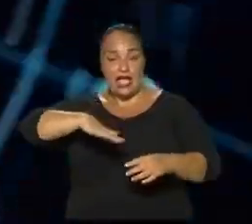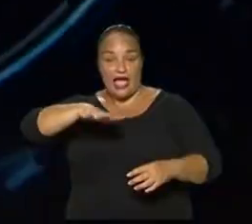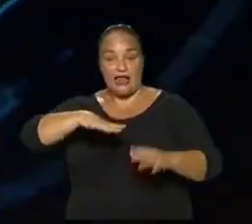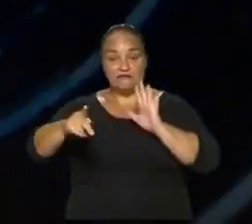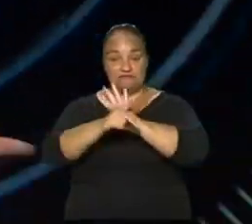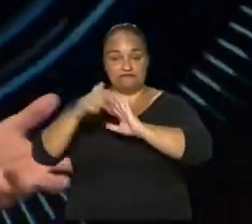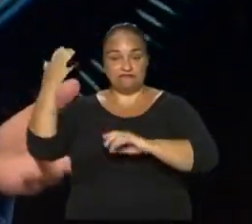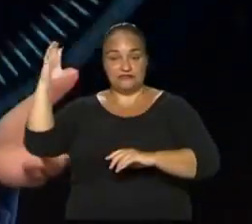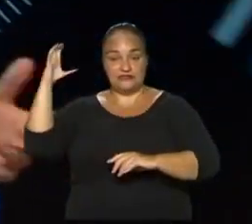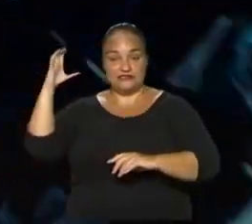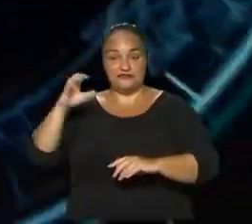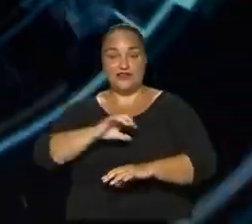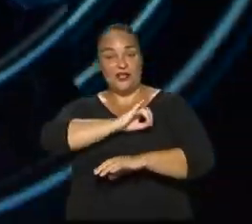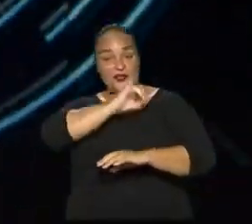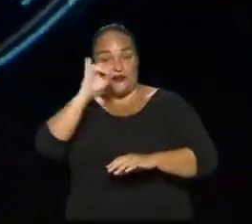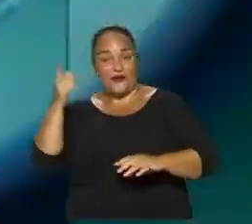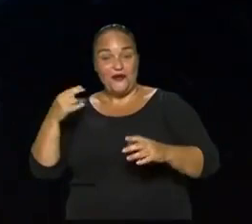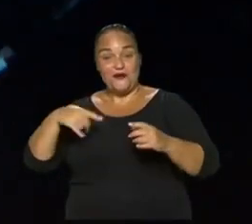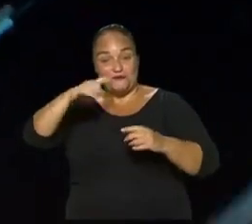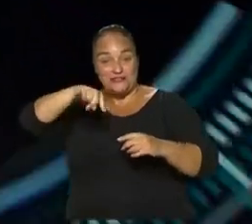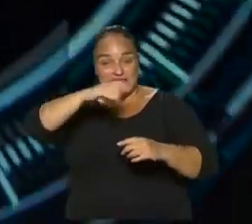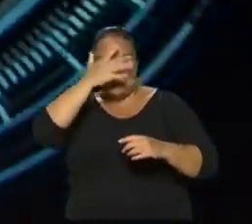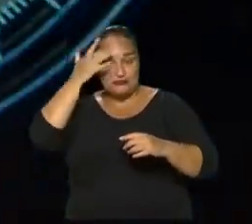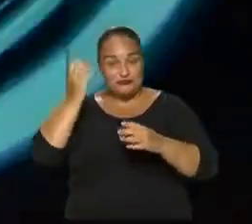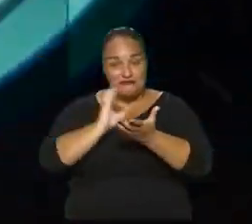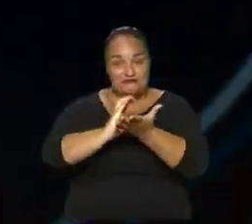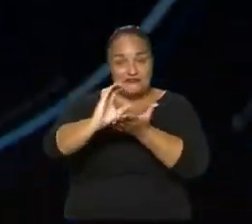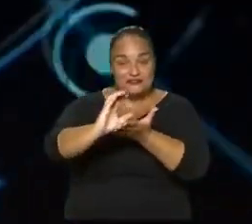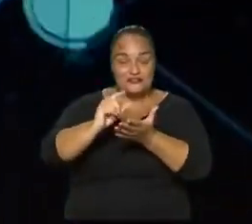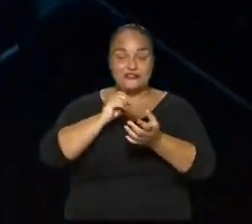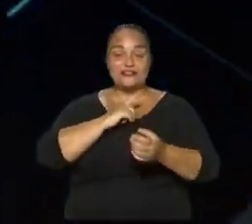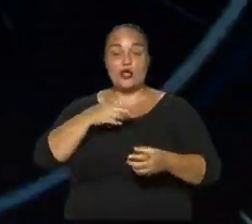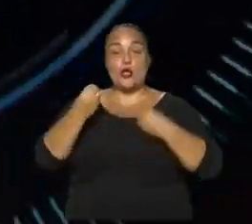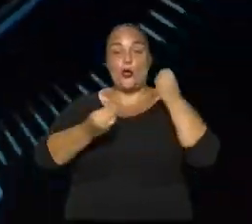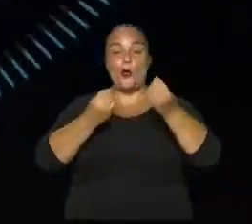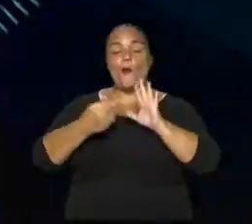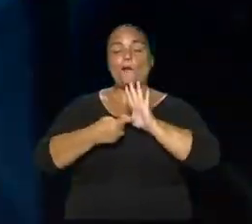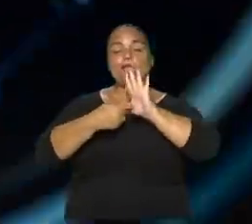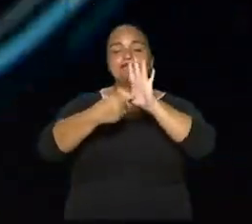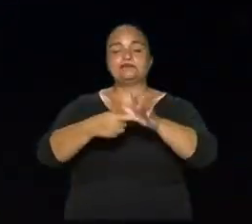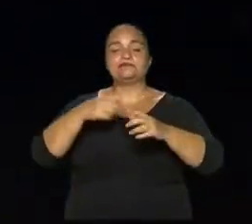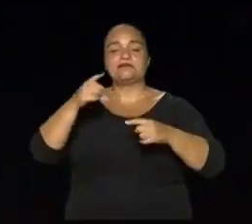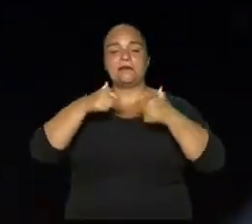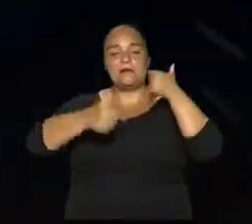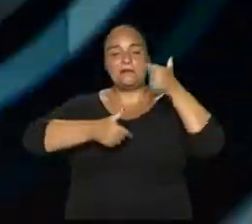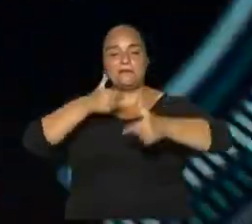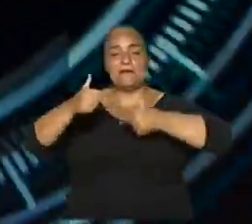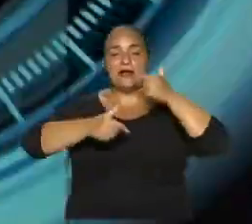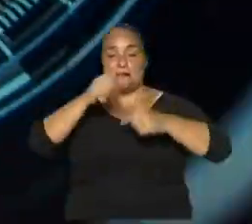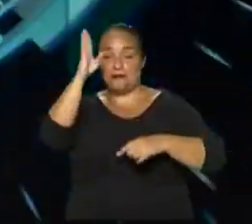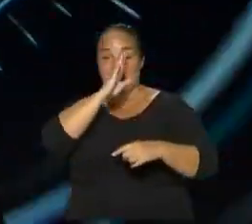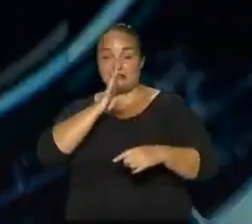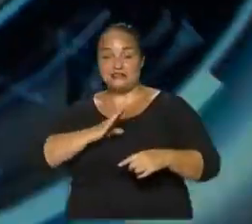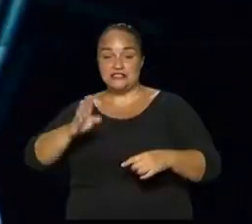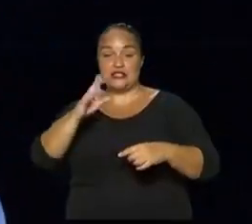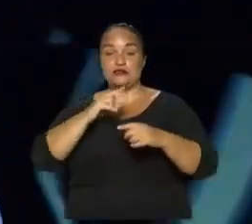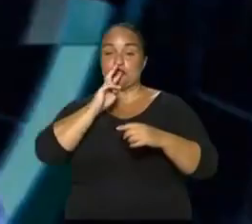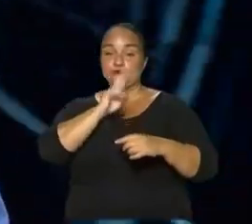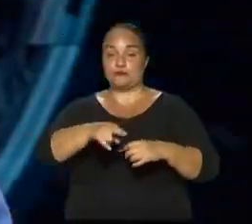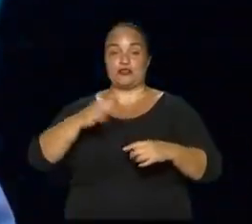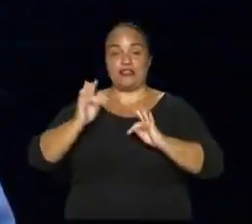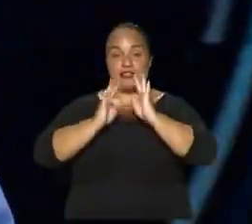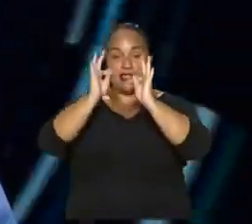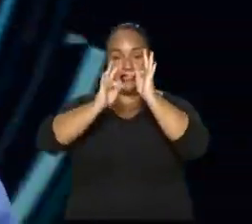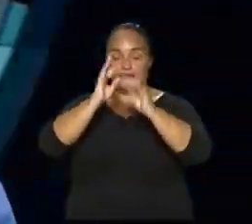científicas. Alô, empreendedor! Vamos mostrar como funciona o Serviço Brasileiro de Respostas Técnicas. E